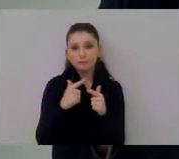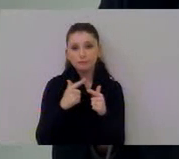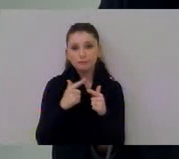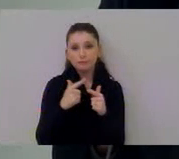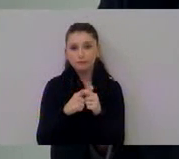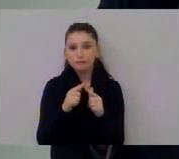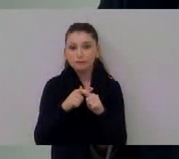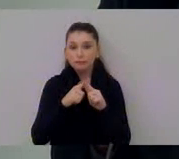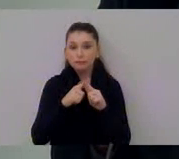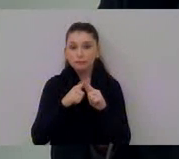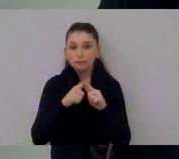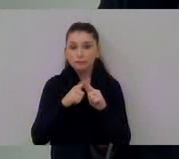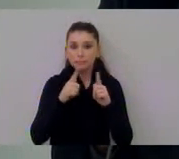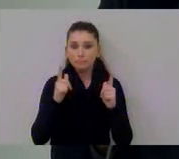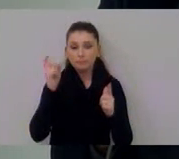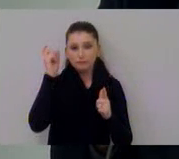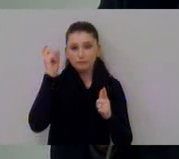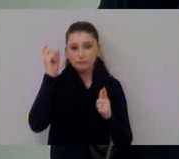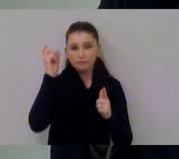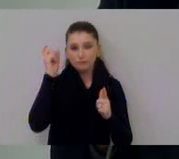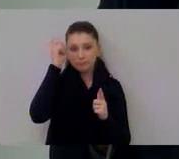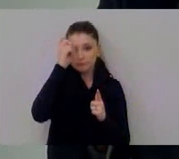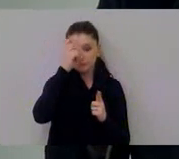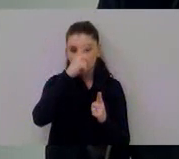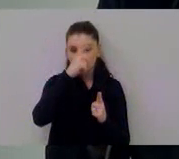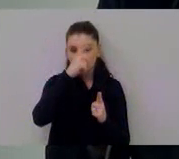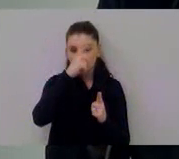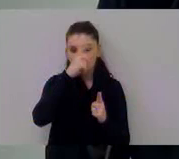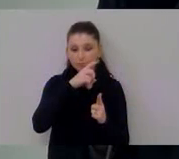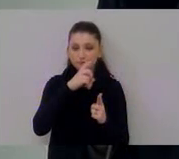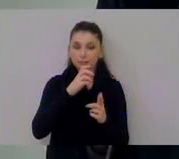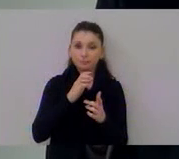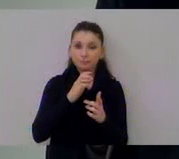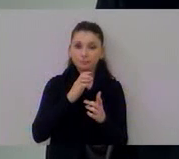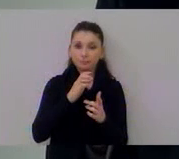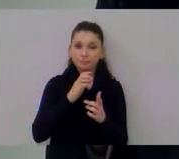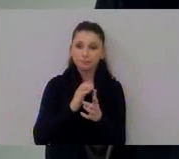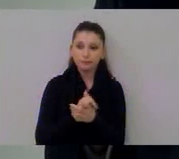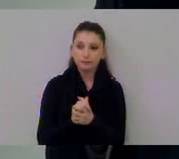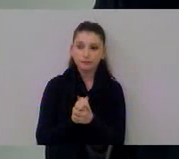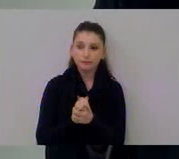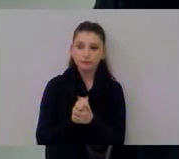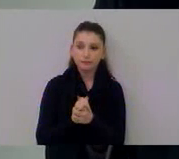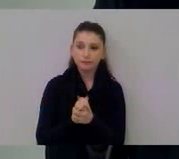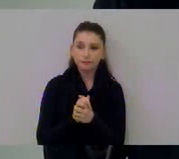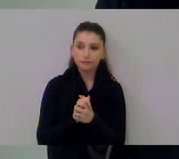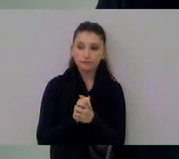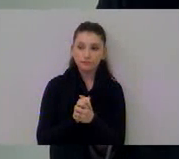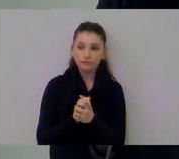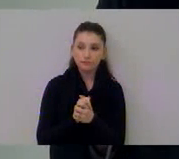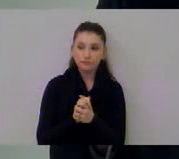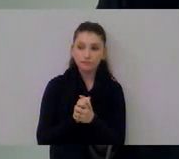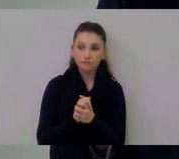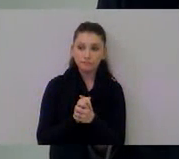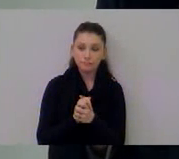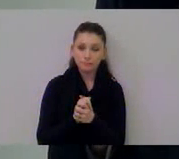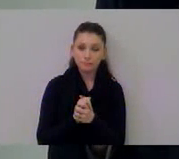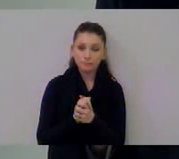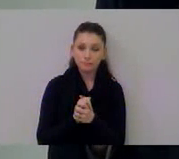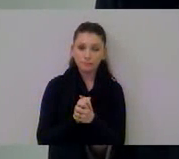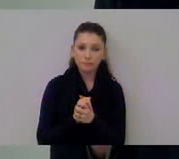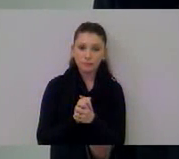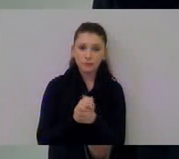Você estava presente, né, Emerson? Estava presente. Nós tentamos fazer,